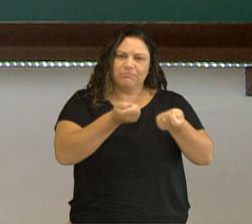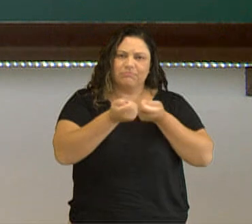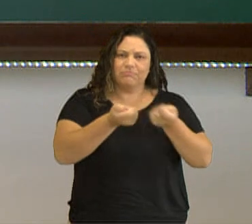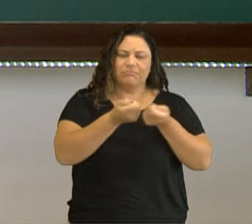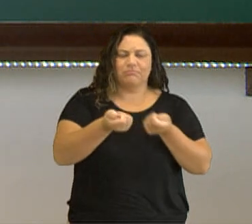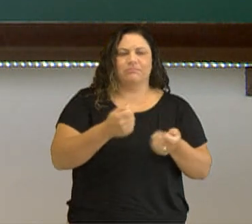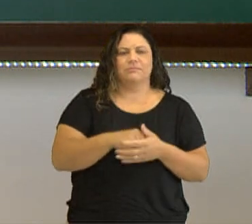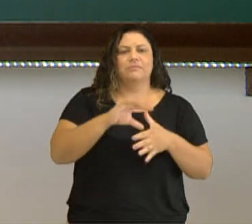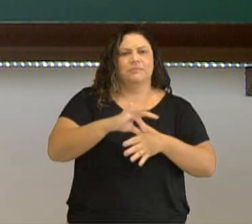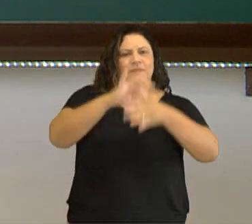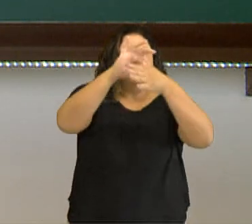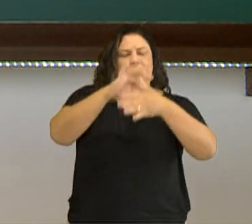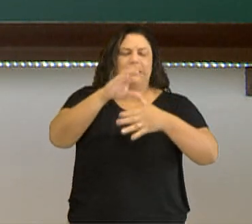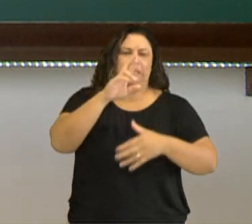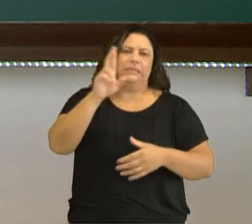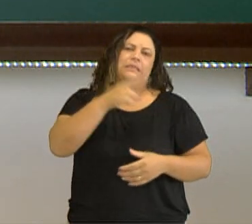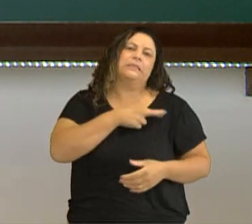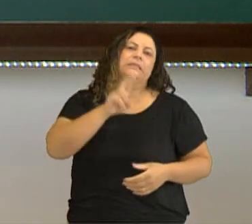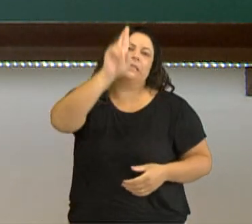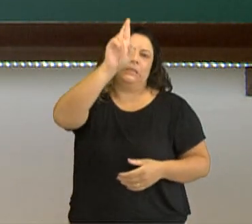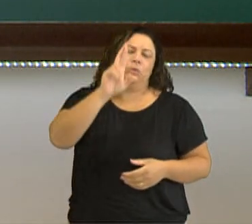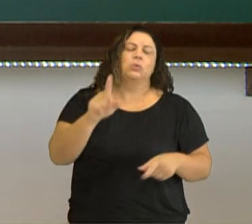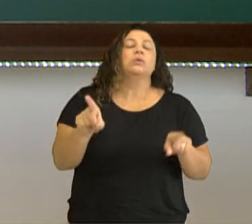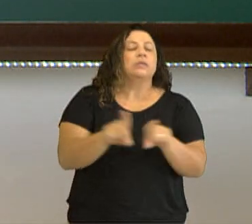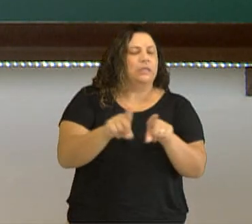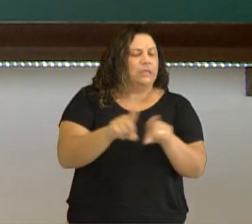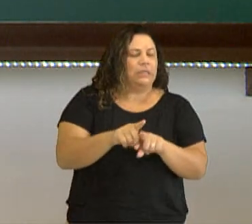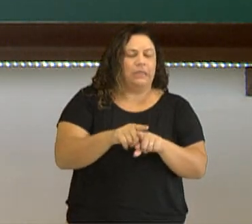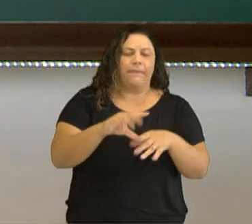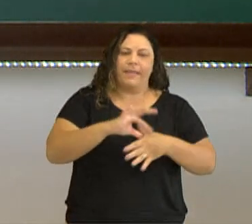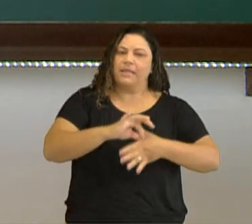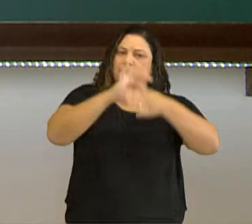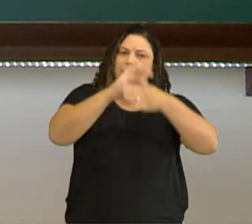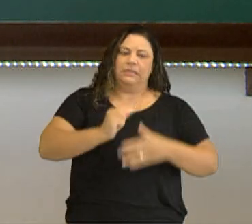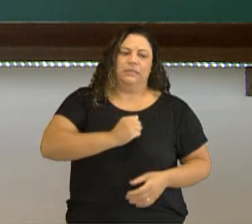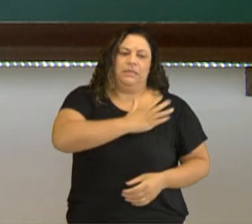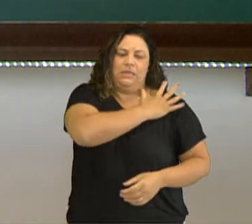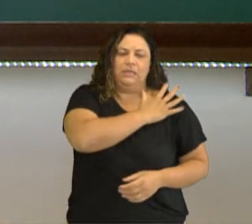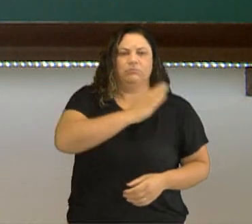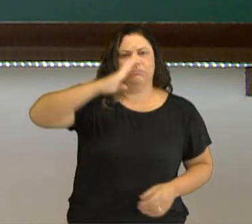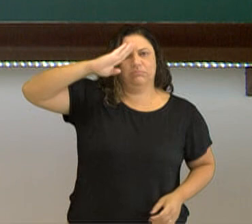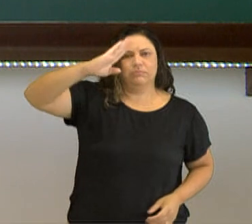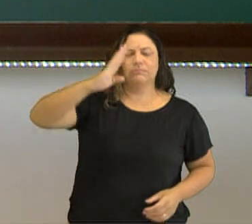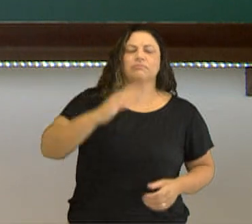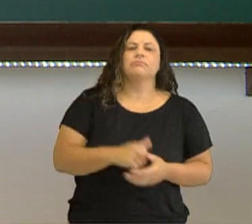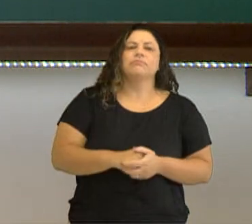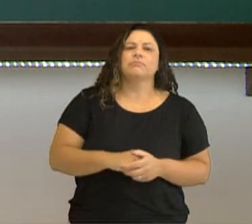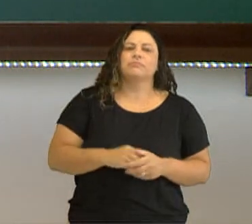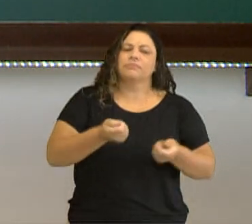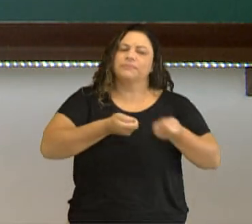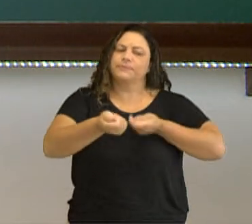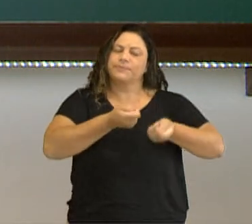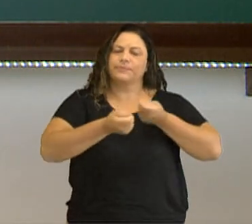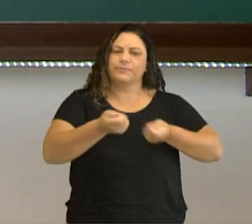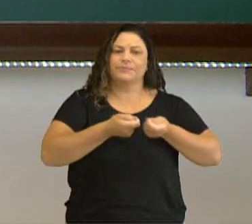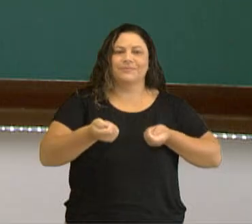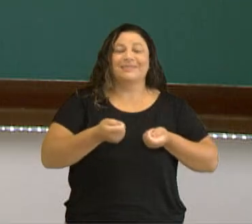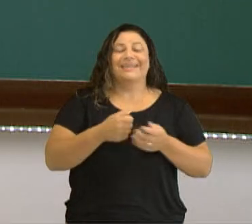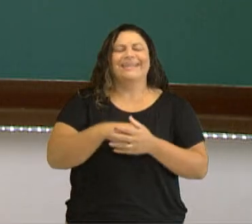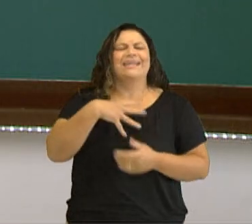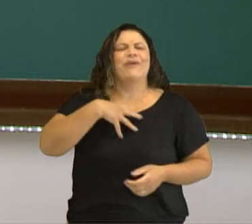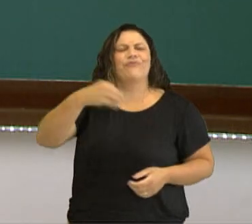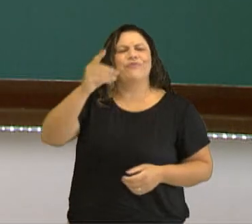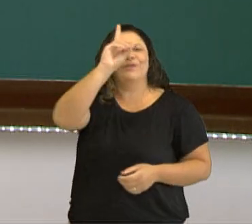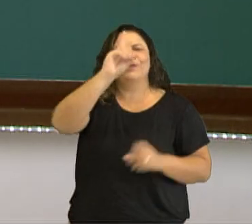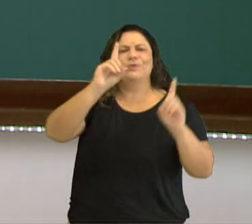liderança religiosa do império, ele também que era a liderança militar e administrava o império. Ele era considerado filho do deus Sol dentro